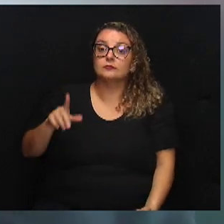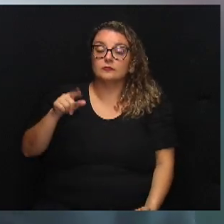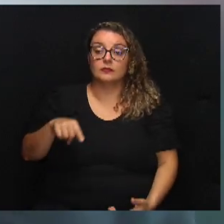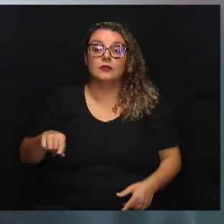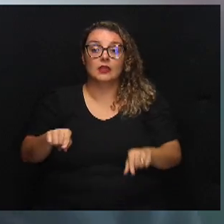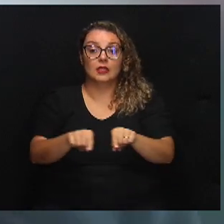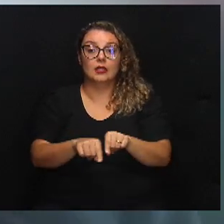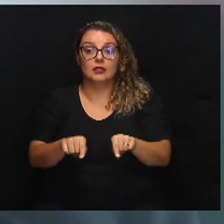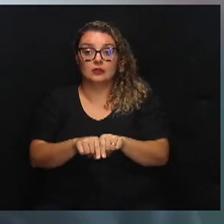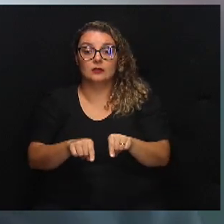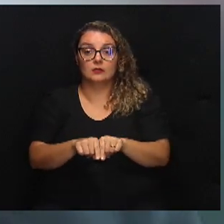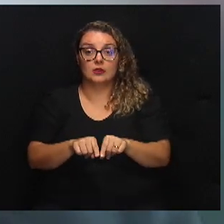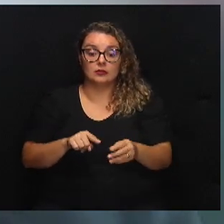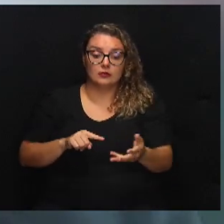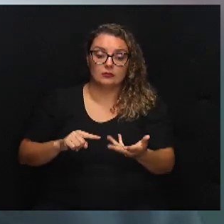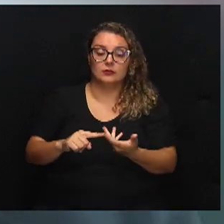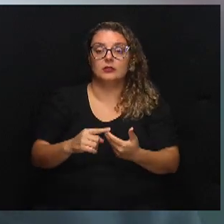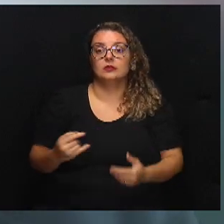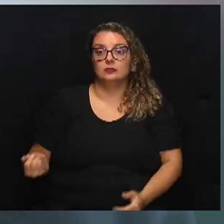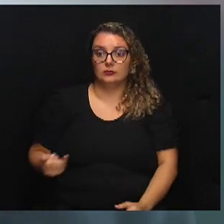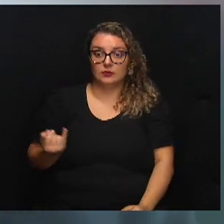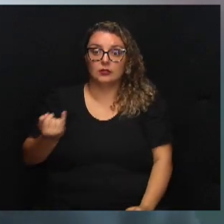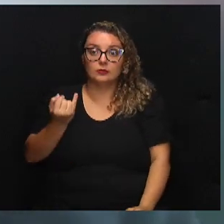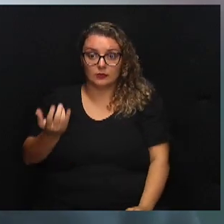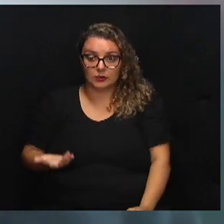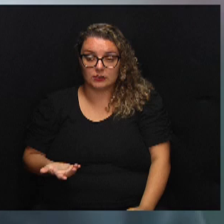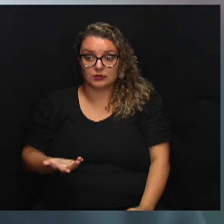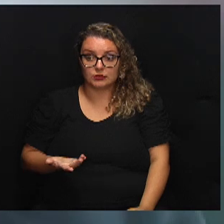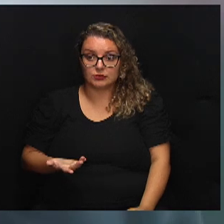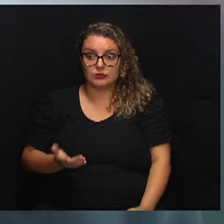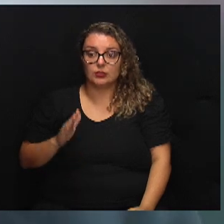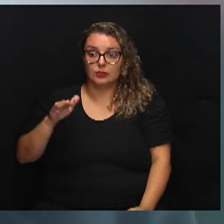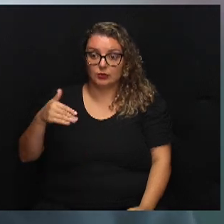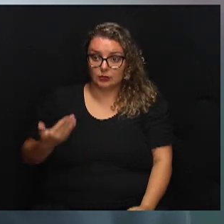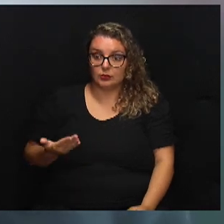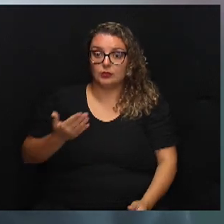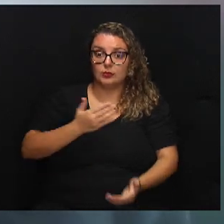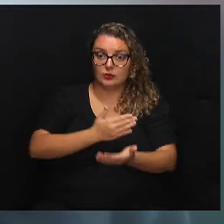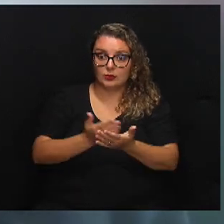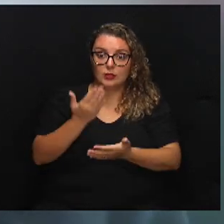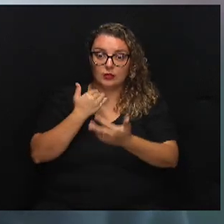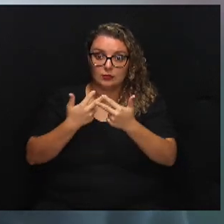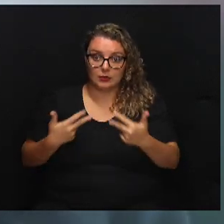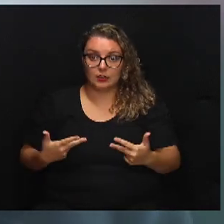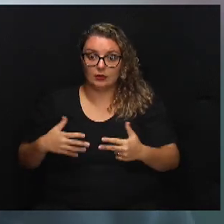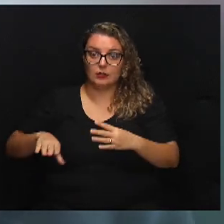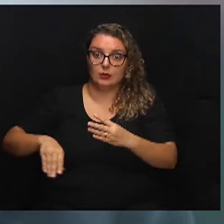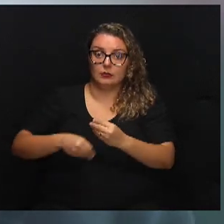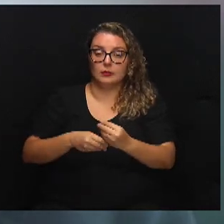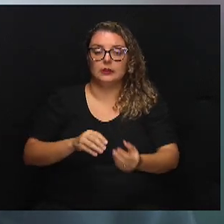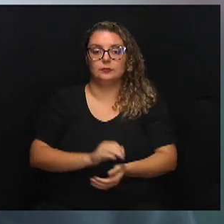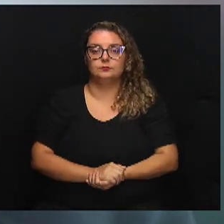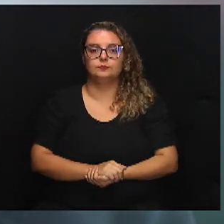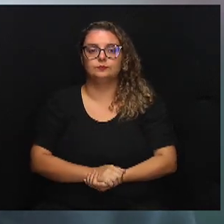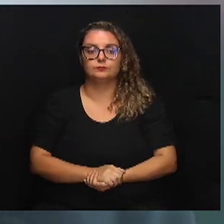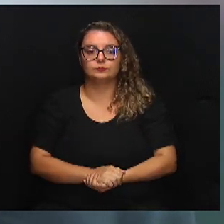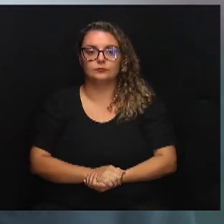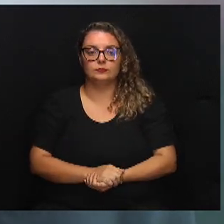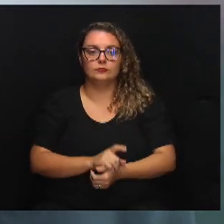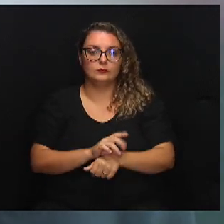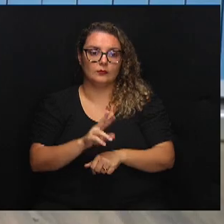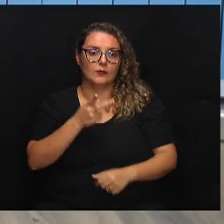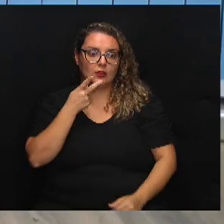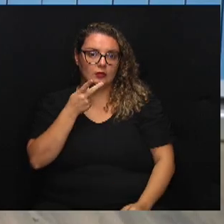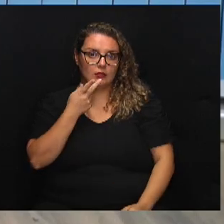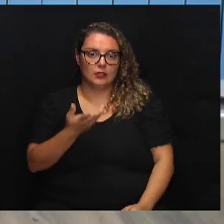também um dos aspectos importantíssimos quando vai se iniciar a alimentação complementar. O doutor comentou,